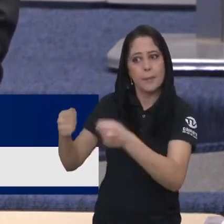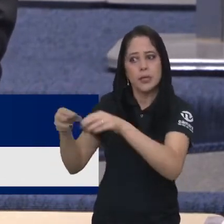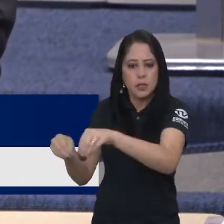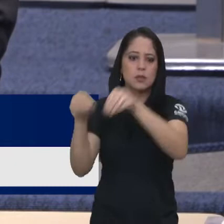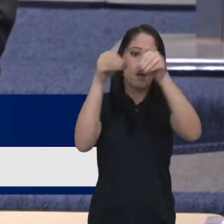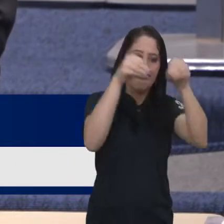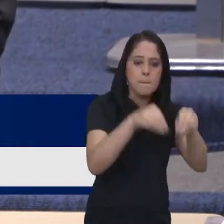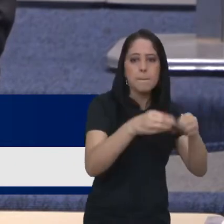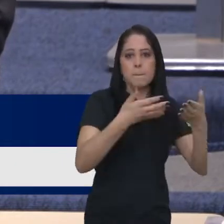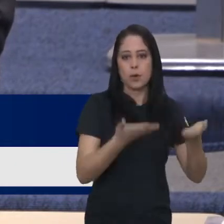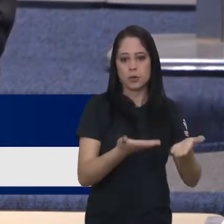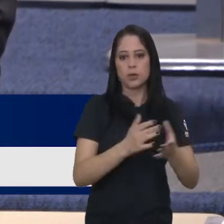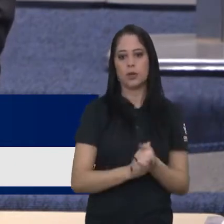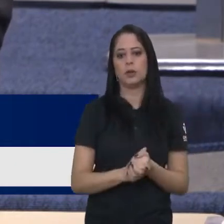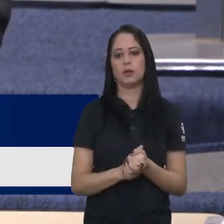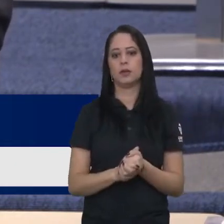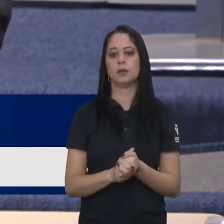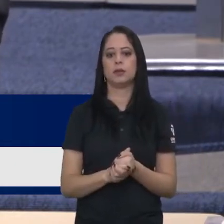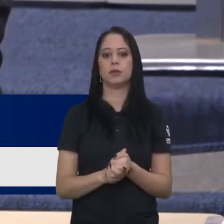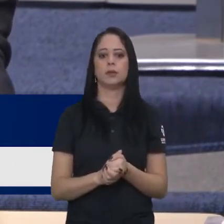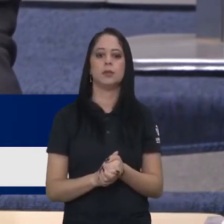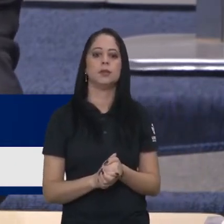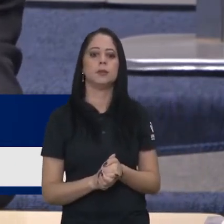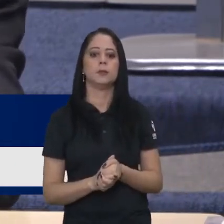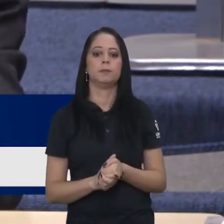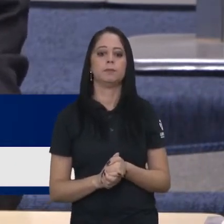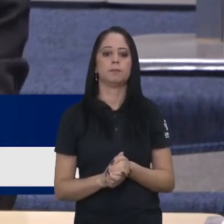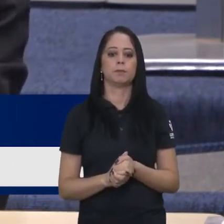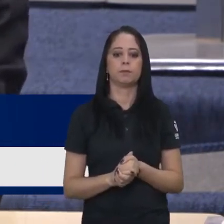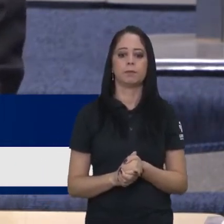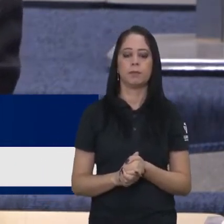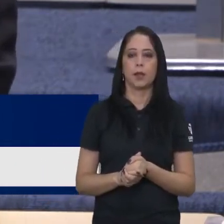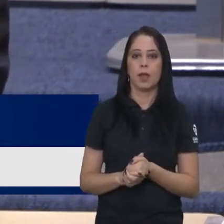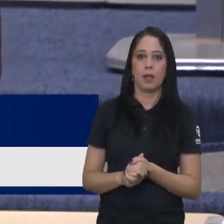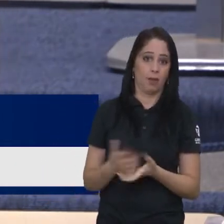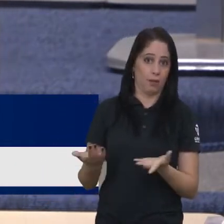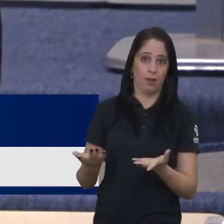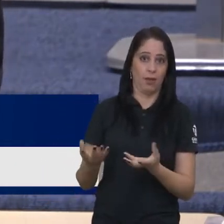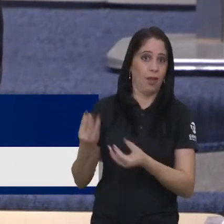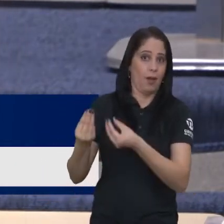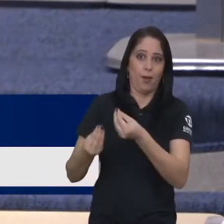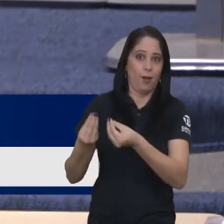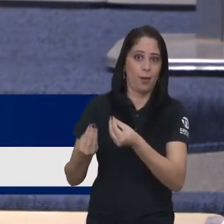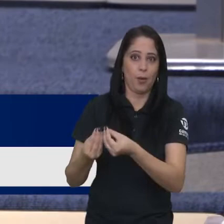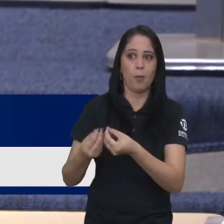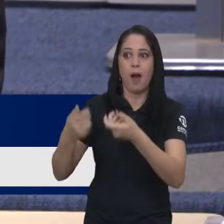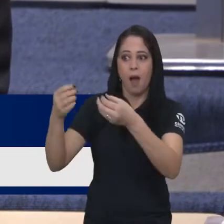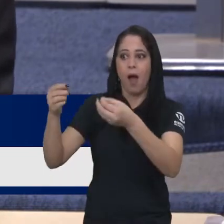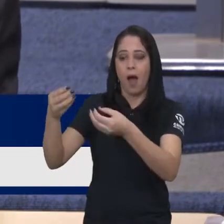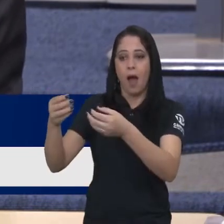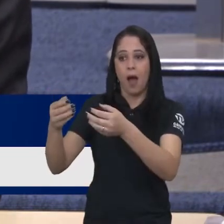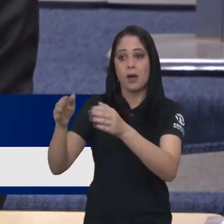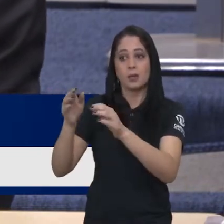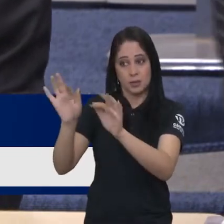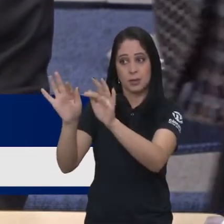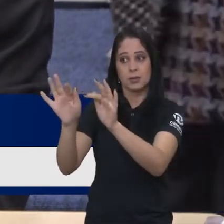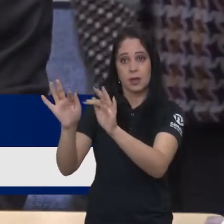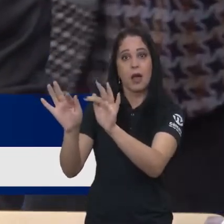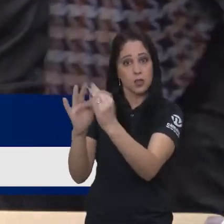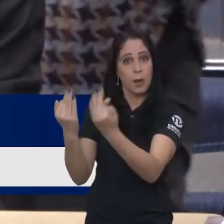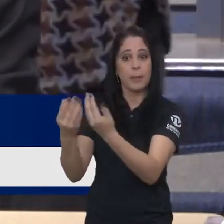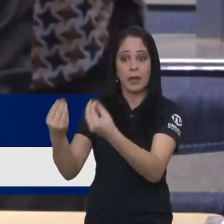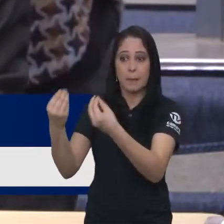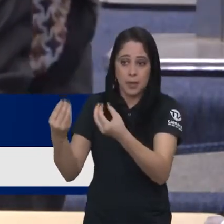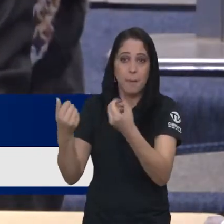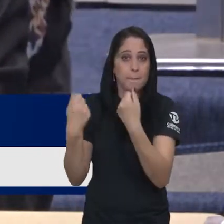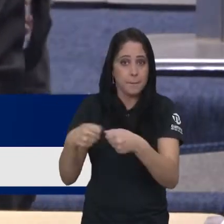problema é assim, não dá para tirar essas pessoas, porque as pessoas, como a professora Hermínia Maricato, fala, elas não evaporam ao final do dia, elas têm que morar em algum lugar. Não dá